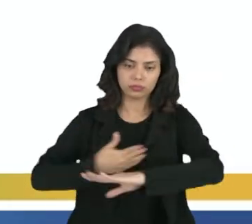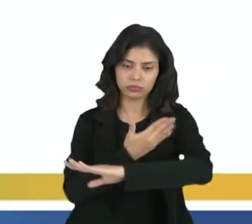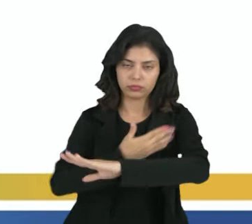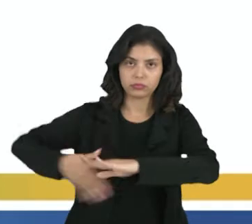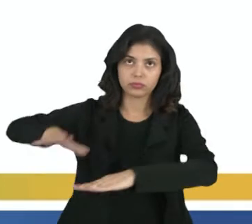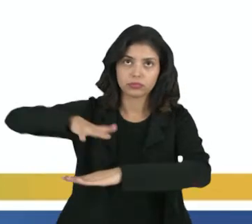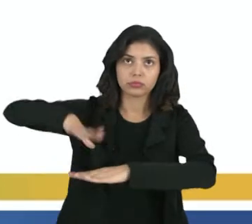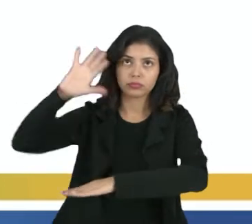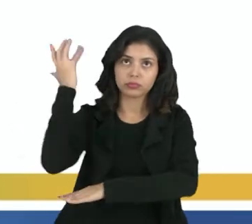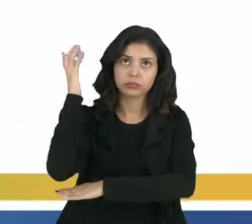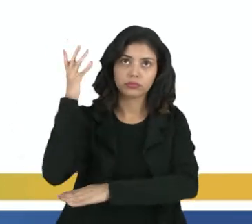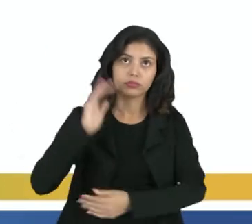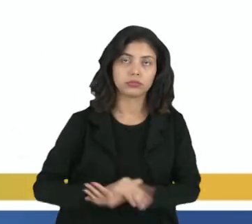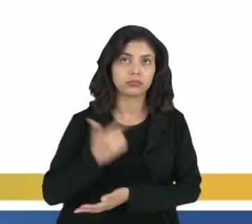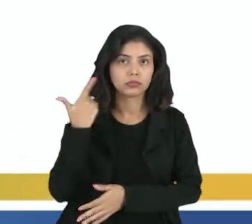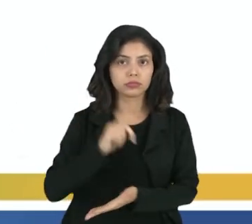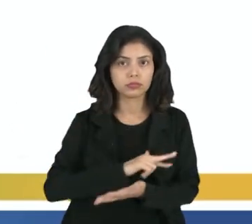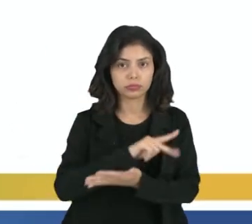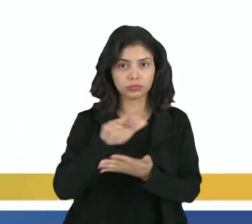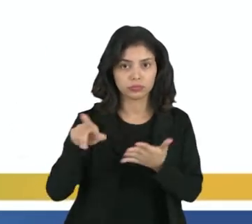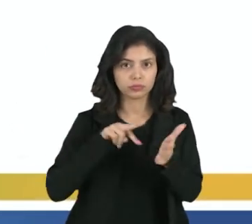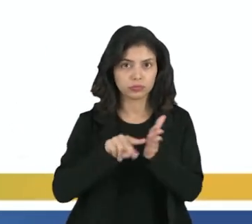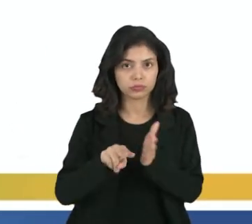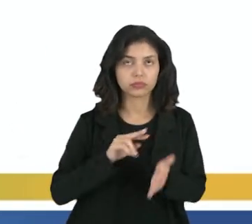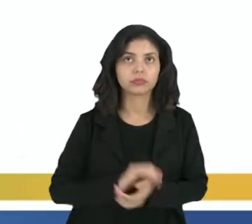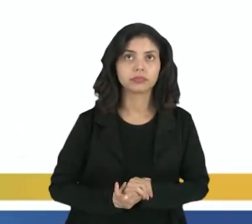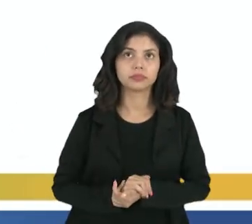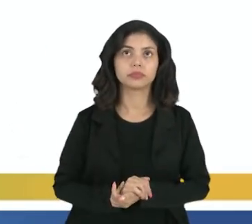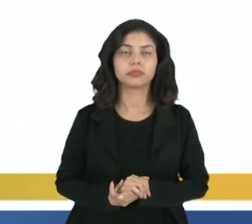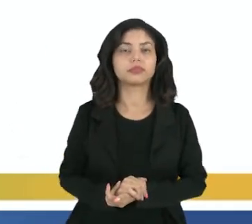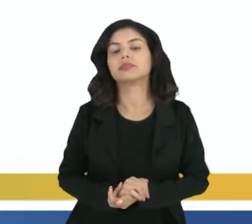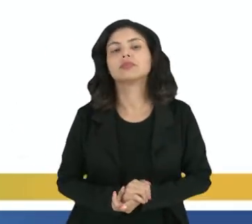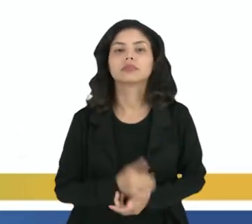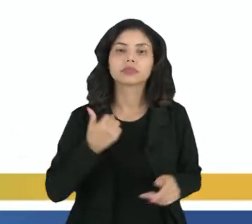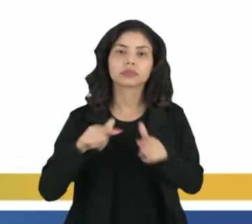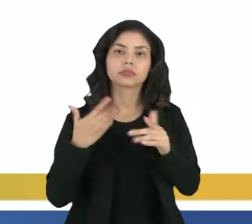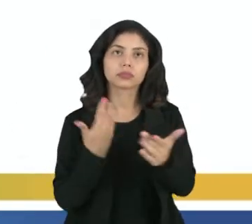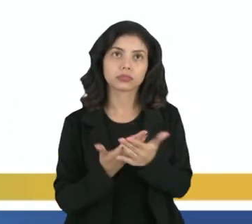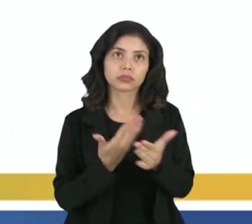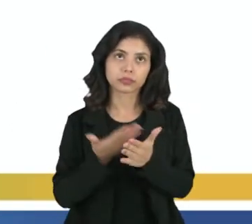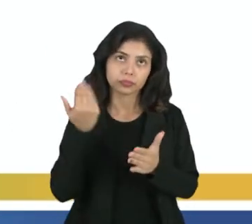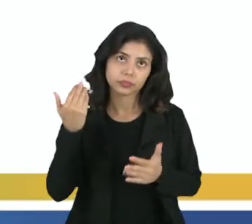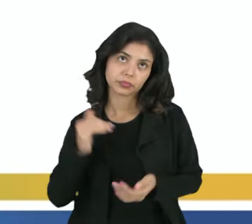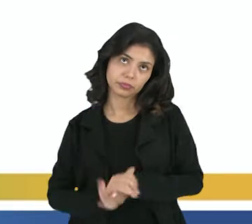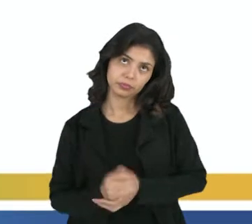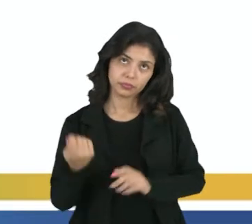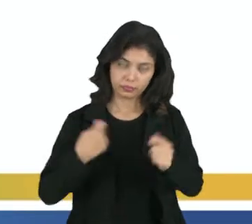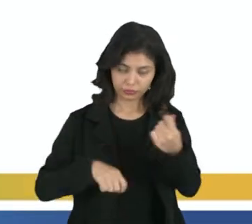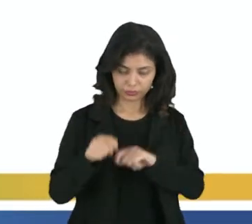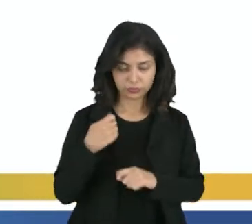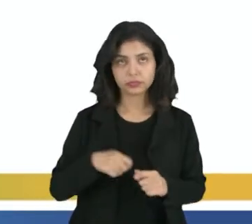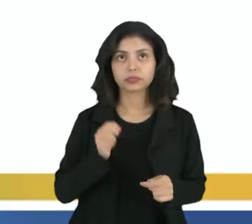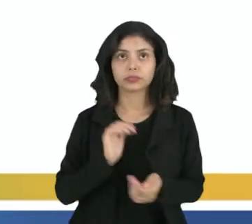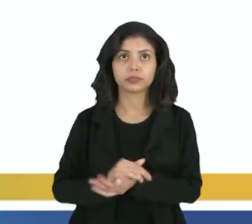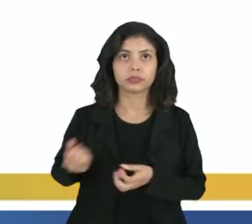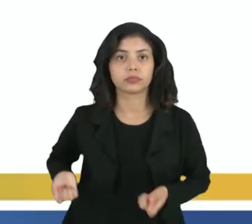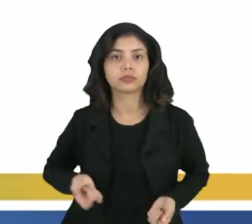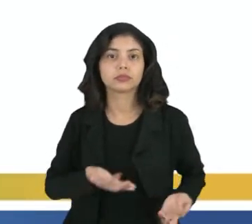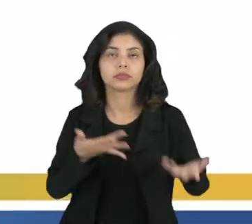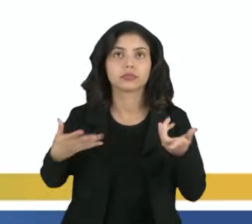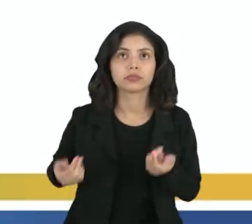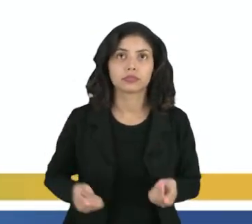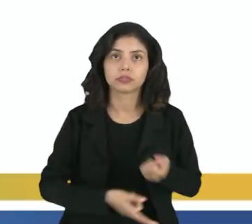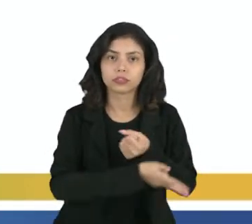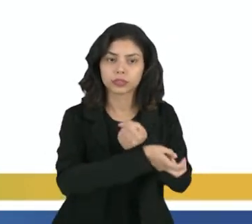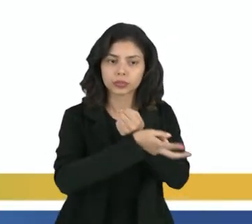dos ecossistemas, garantindo a biodiversidade, né, que a gente trabalhou na aula passada. A